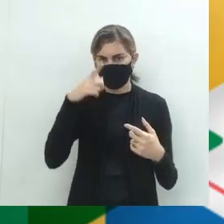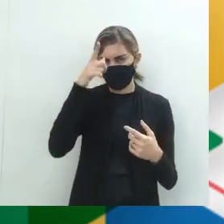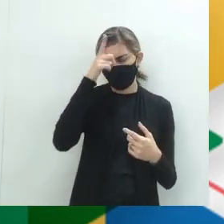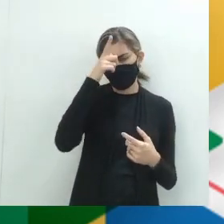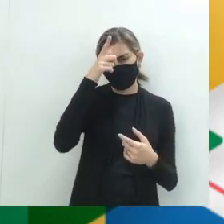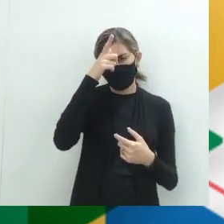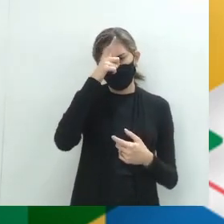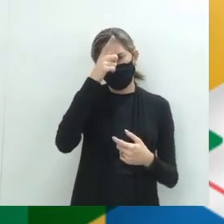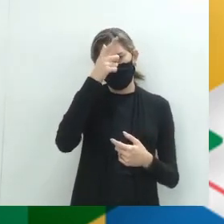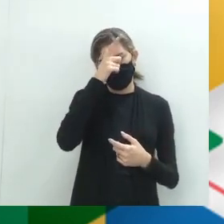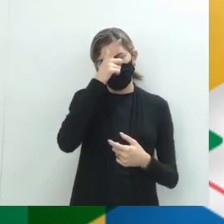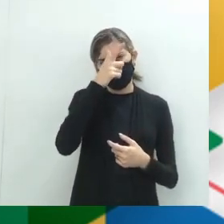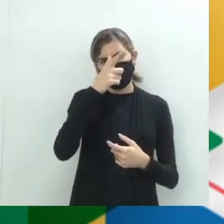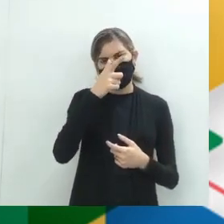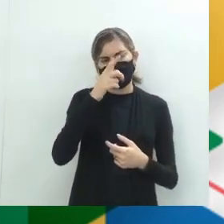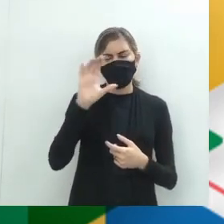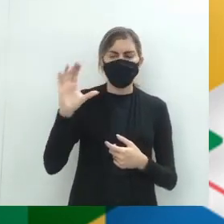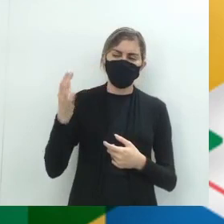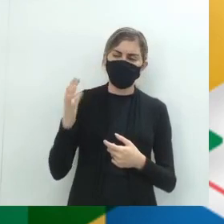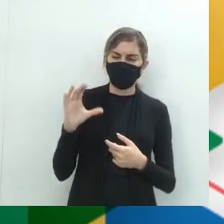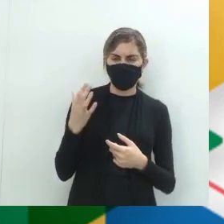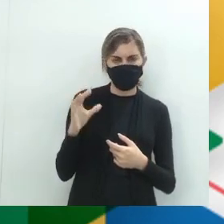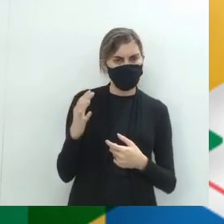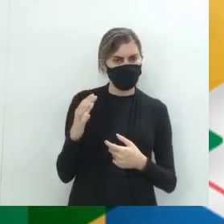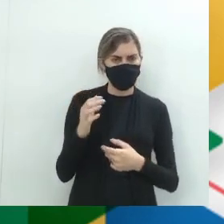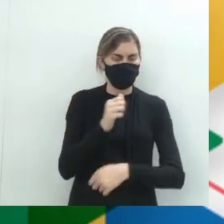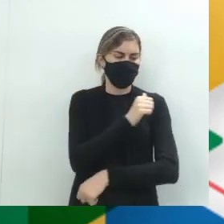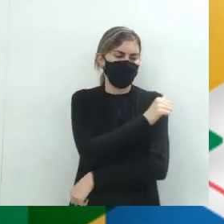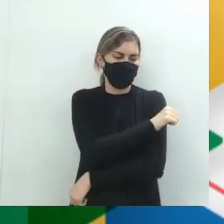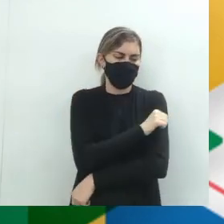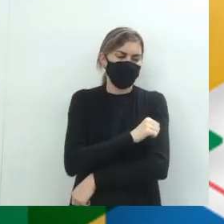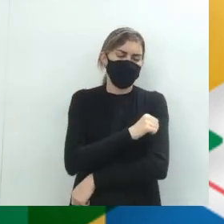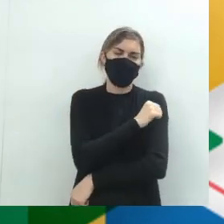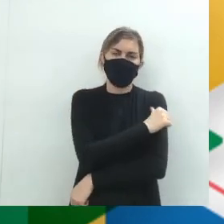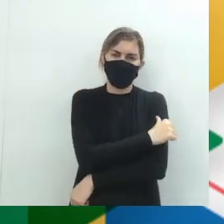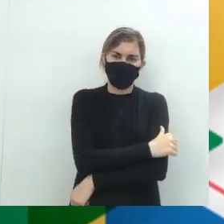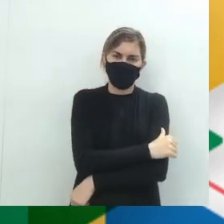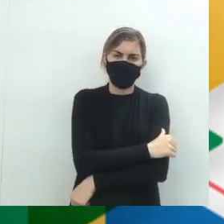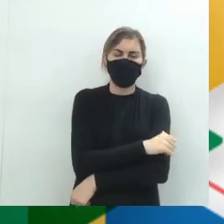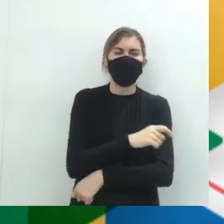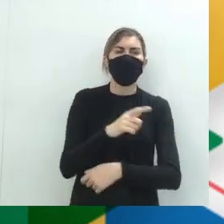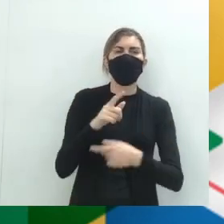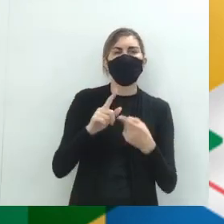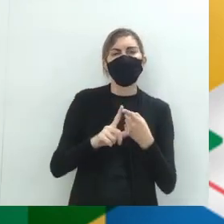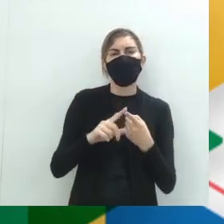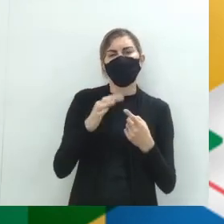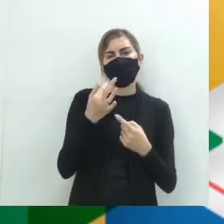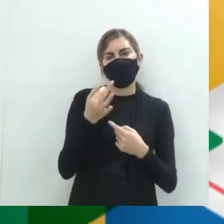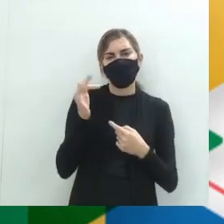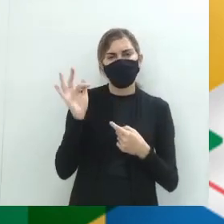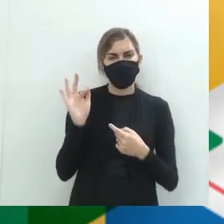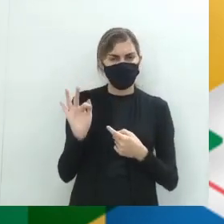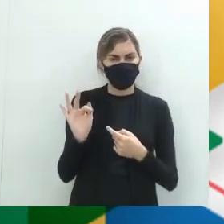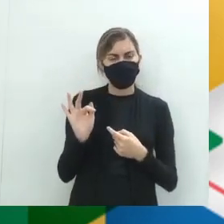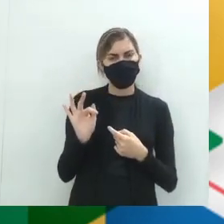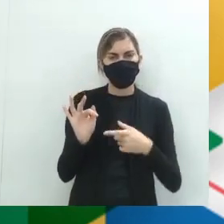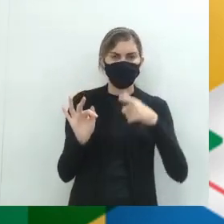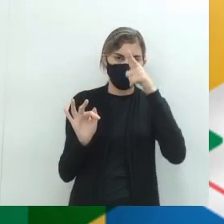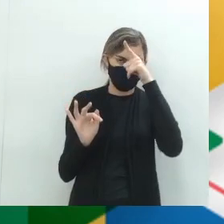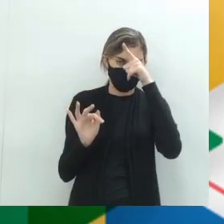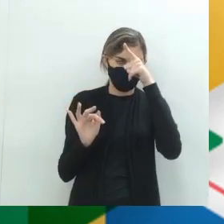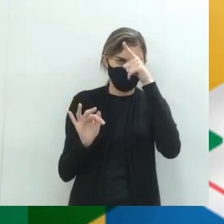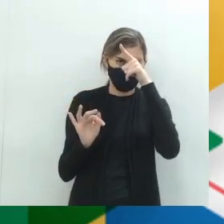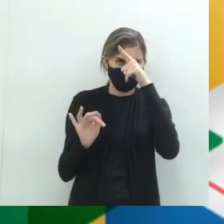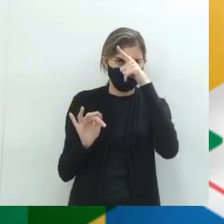alemão, Celsius é sueco e Gabriel Fahrenheit é